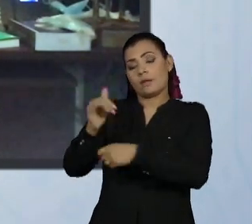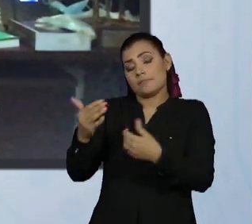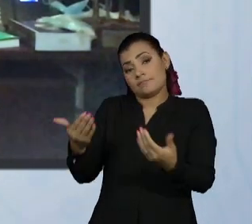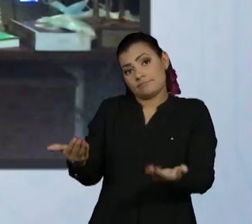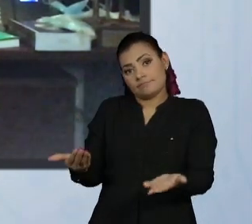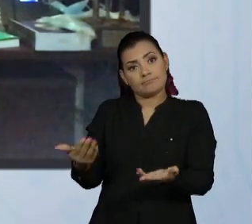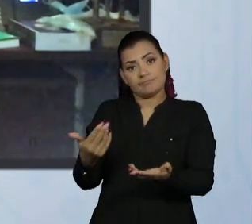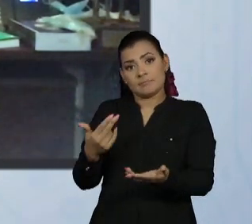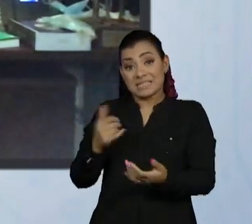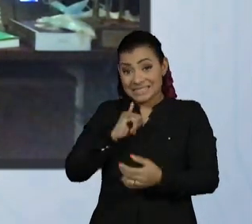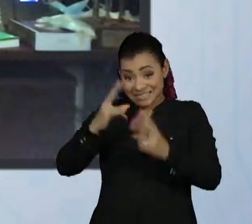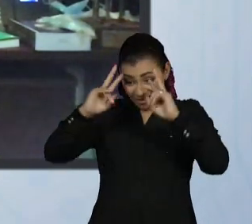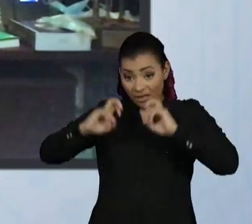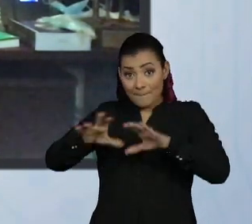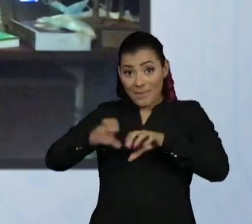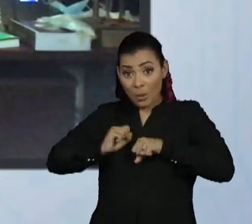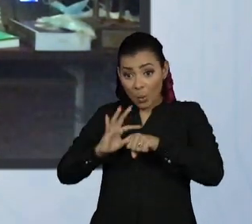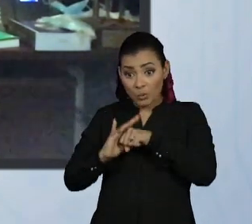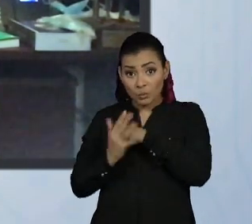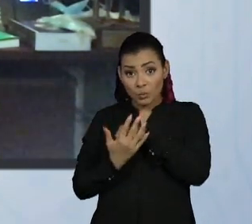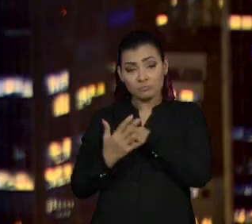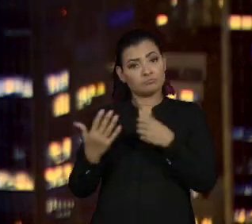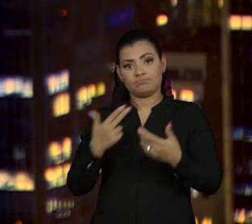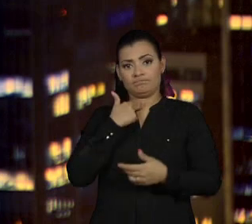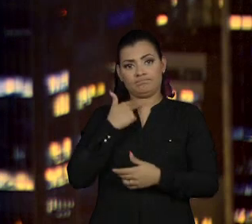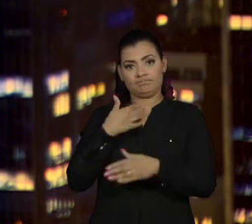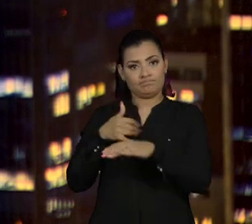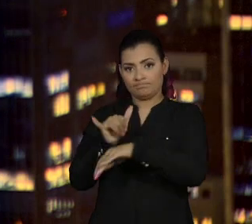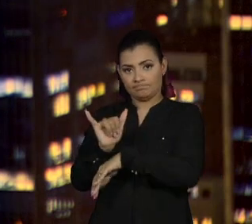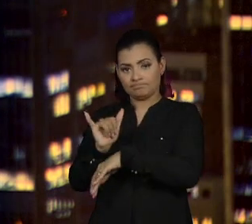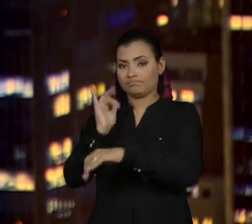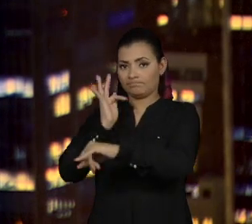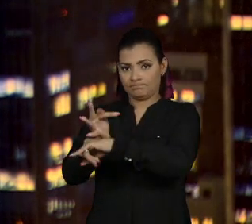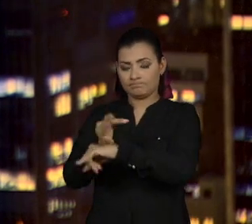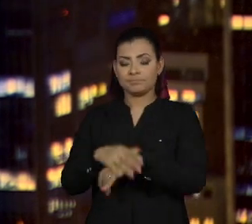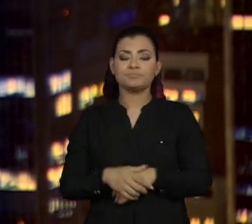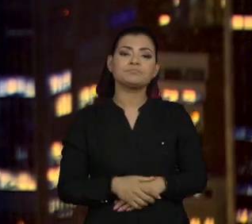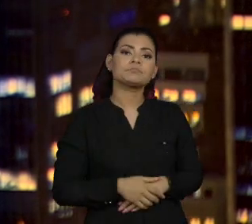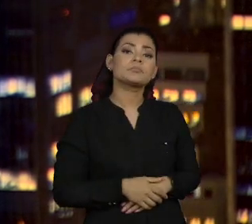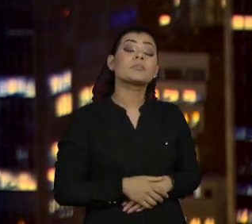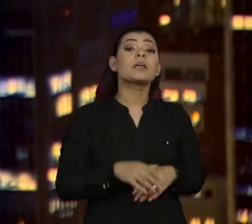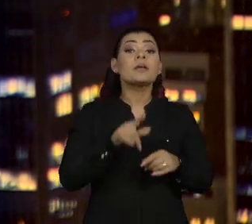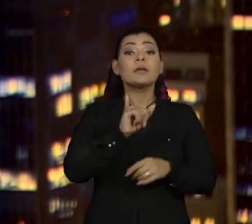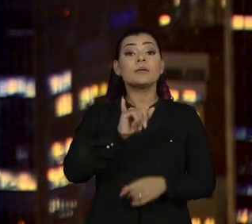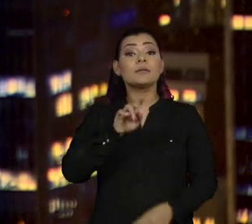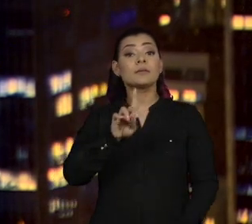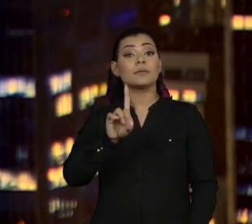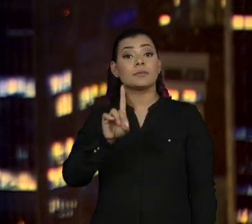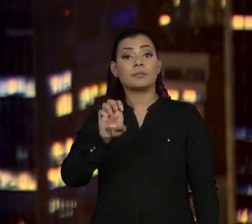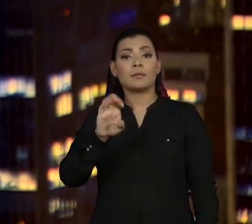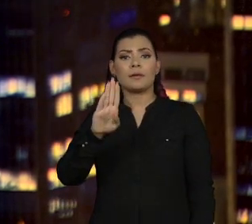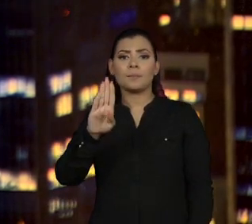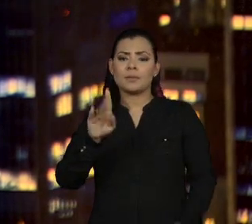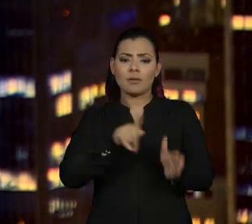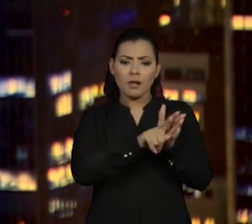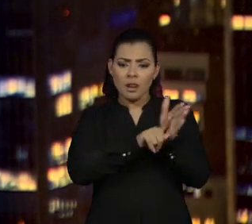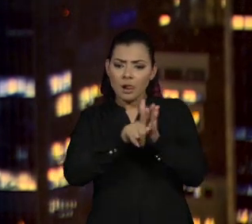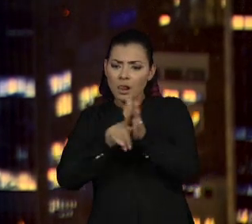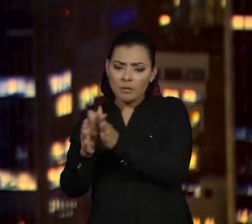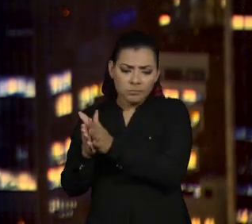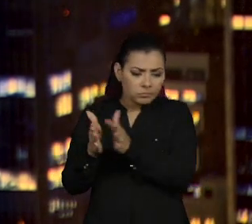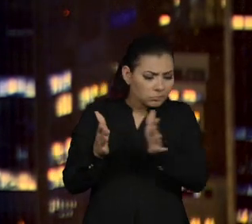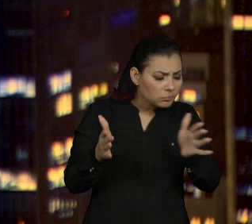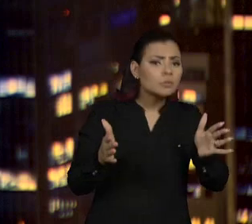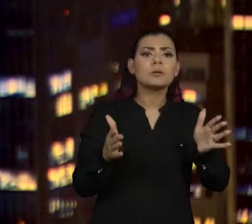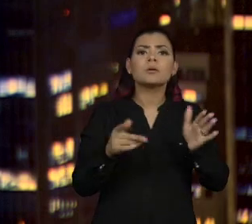qual não votou. O desempenho no IDEB nos últimos anos faz um raio-x do ensino no país e aponta